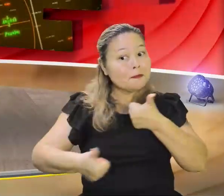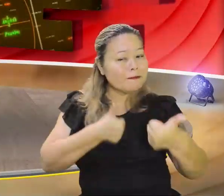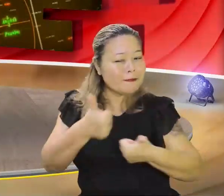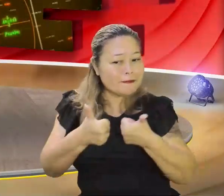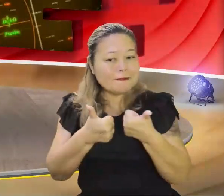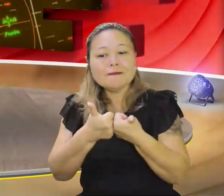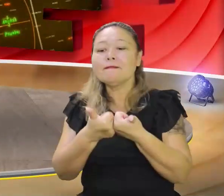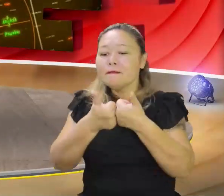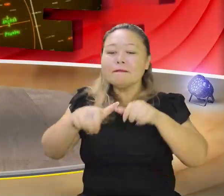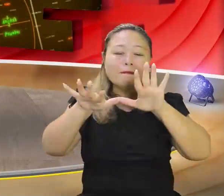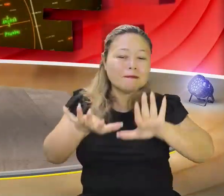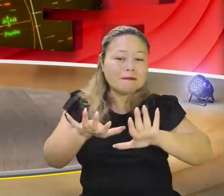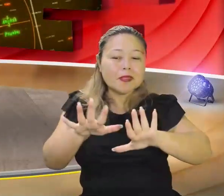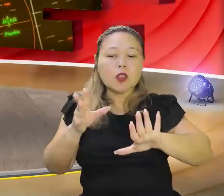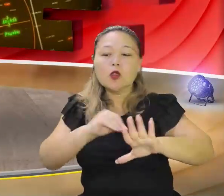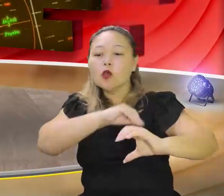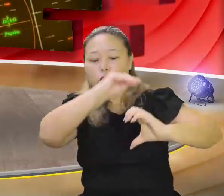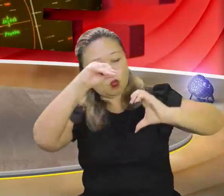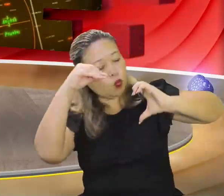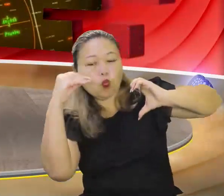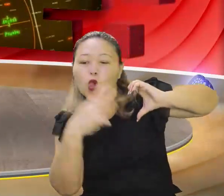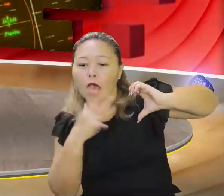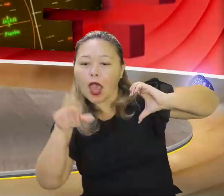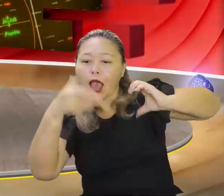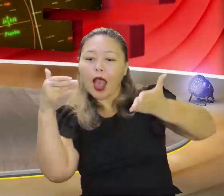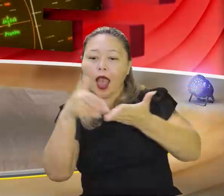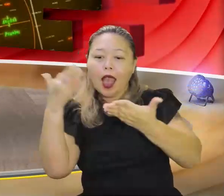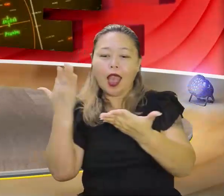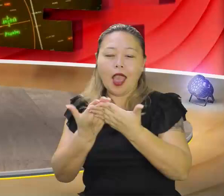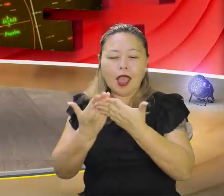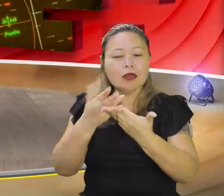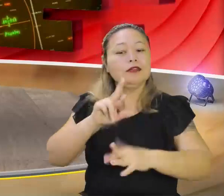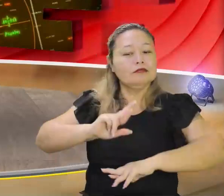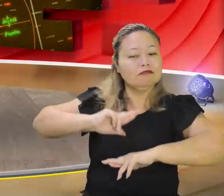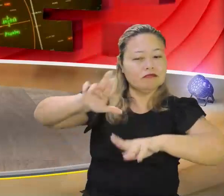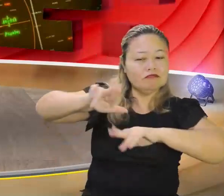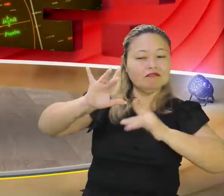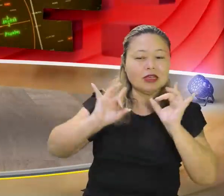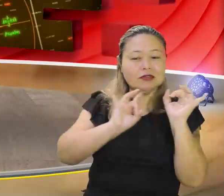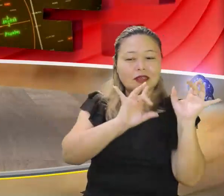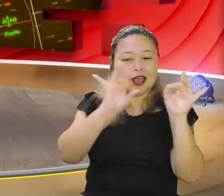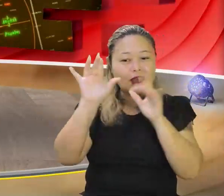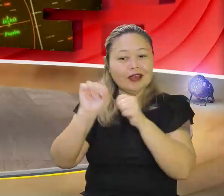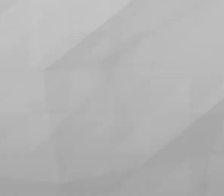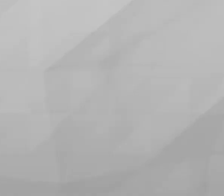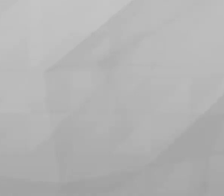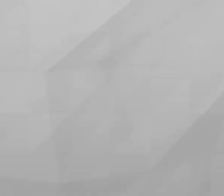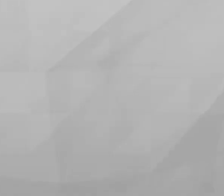Ficamos por aqui. Beleza. Beijo no coração. A próxima aula é bem diferente, bem especial. Até lá!